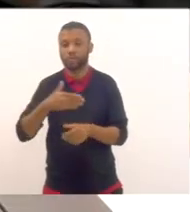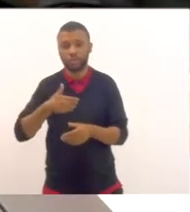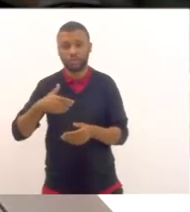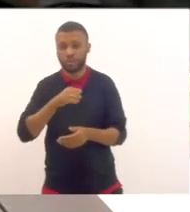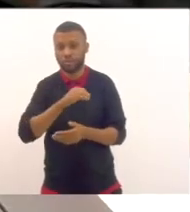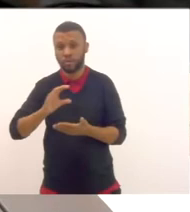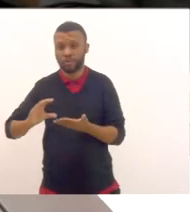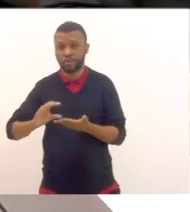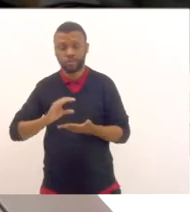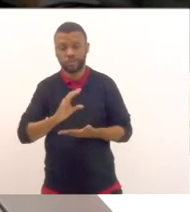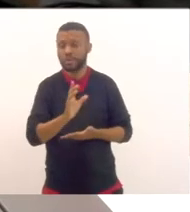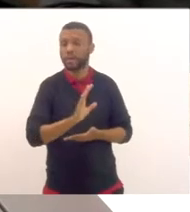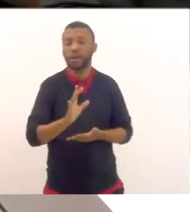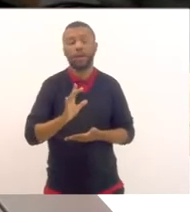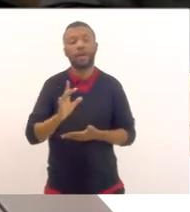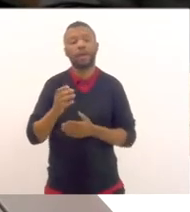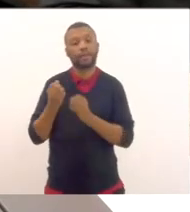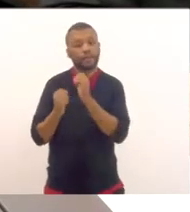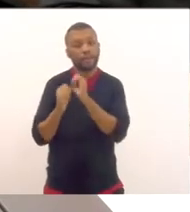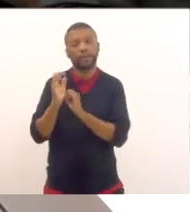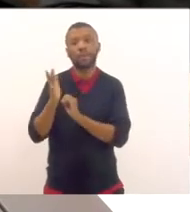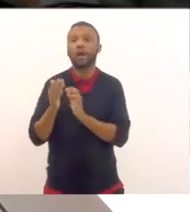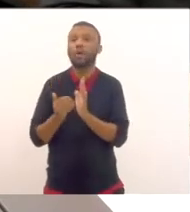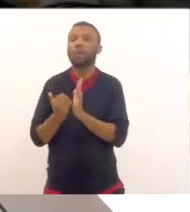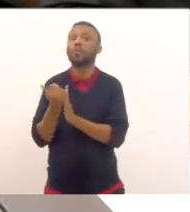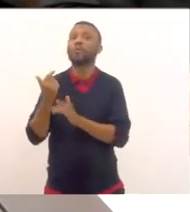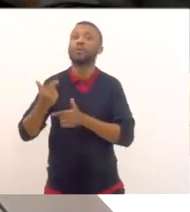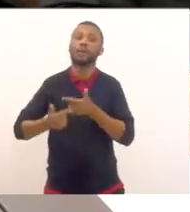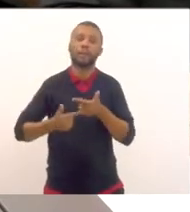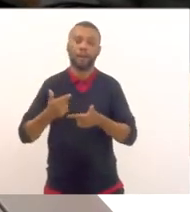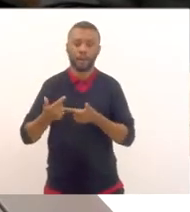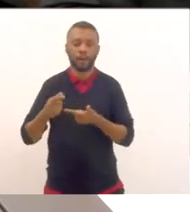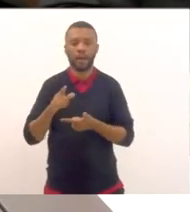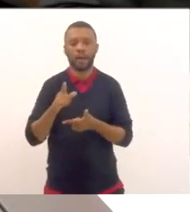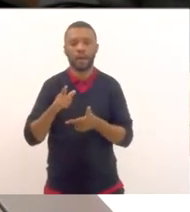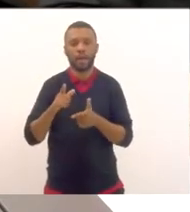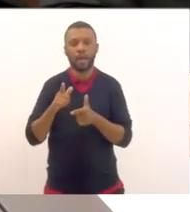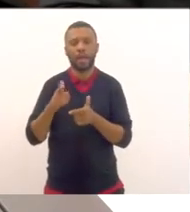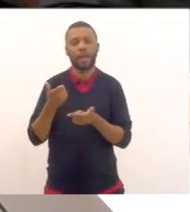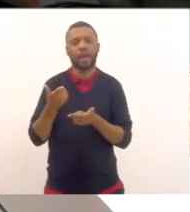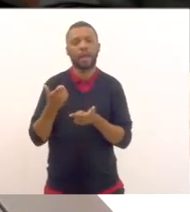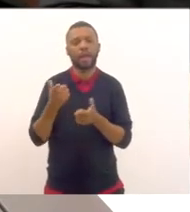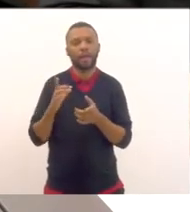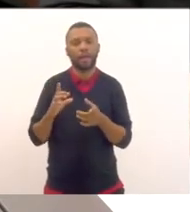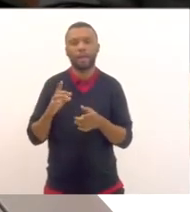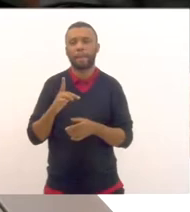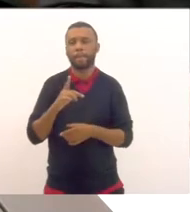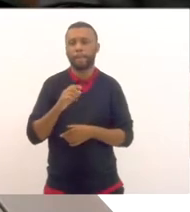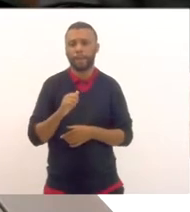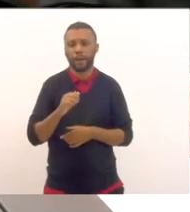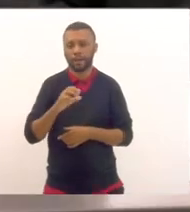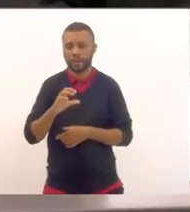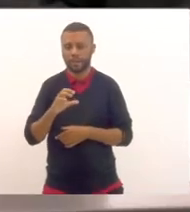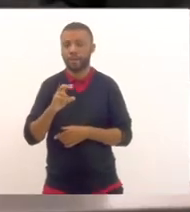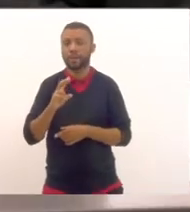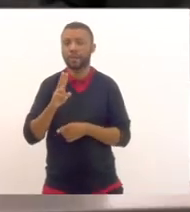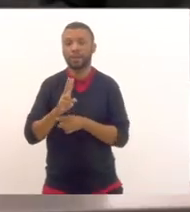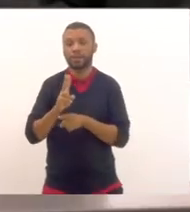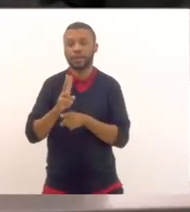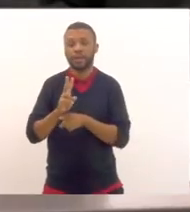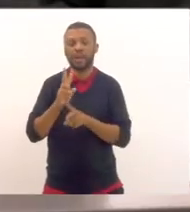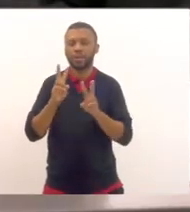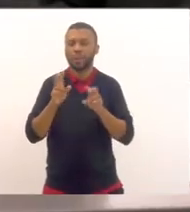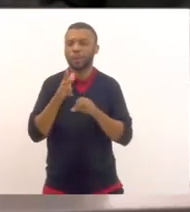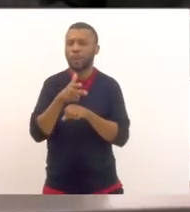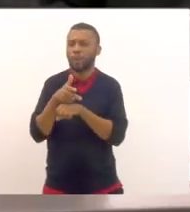governo estadual essa empresa já já começou a atuar é o parte de inteligência para baixo de monitoramento que ficou